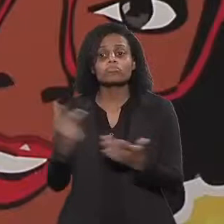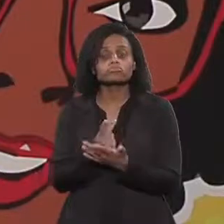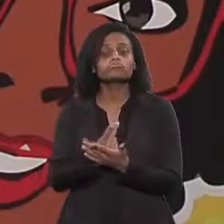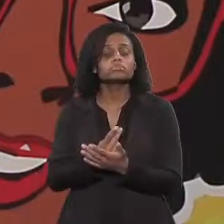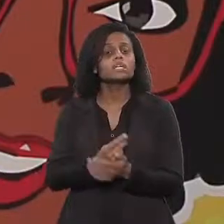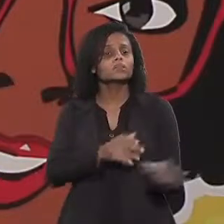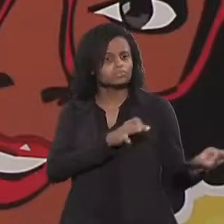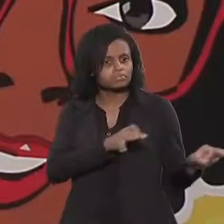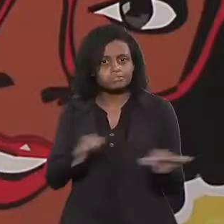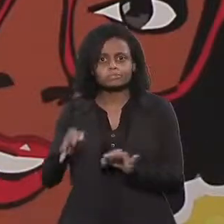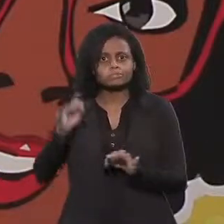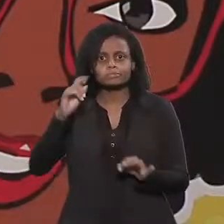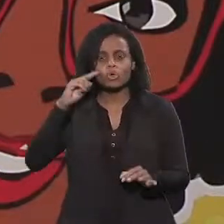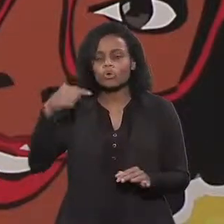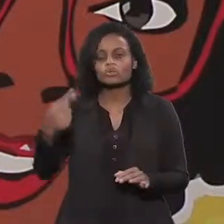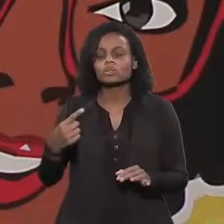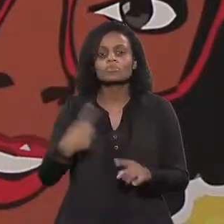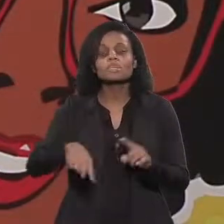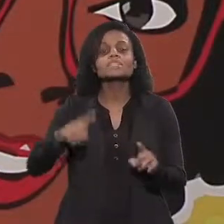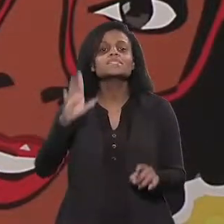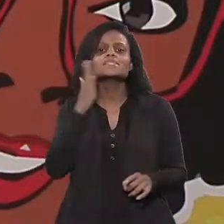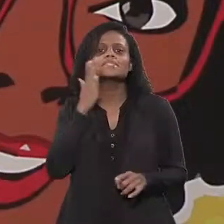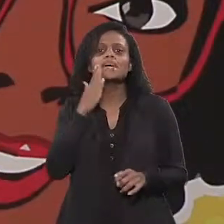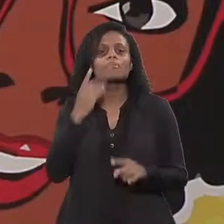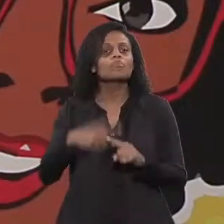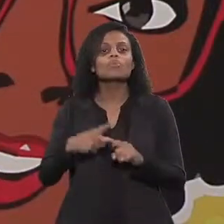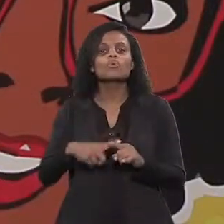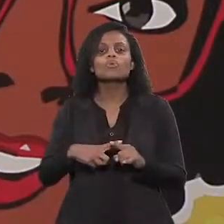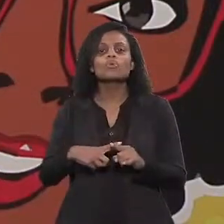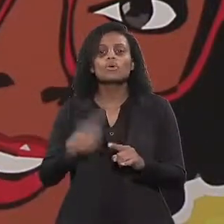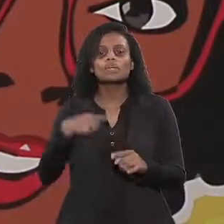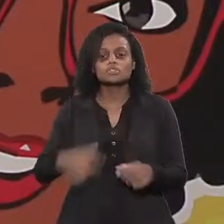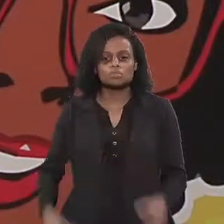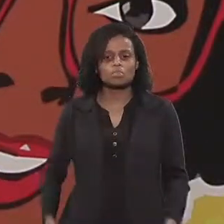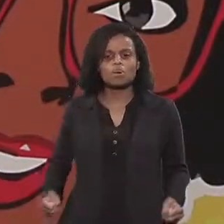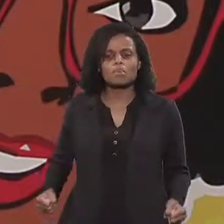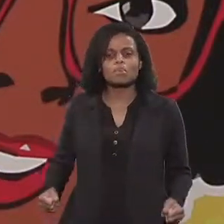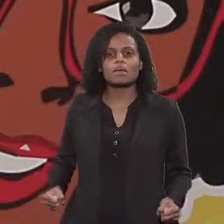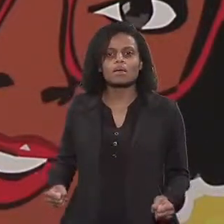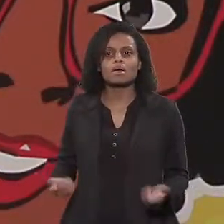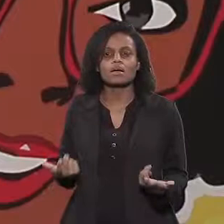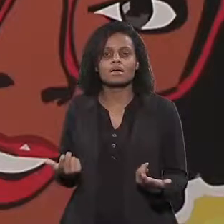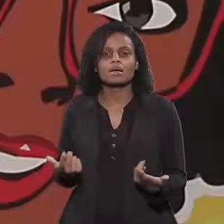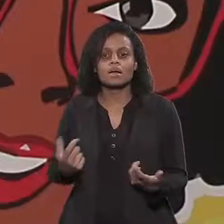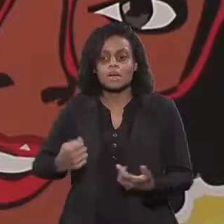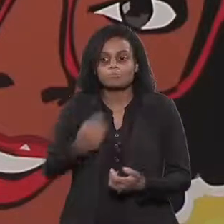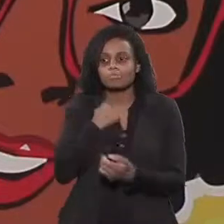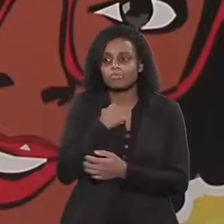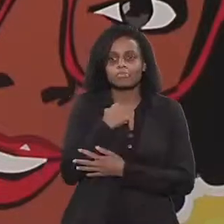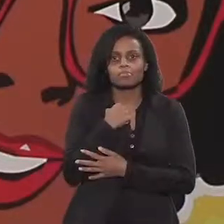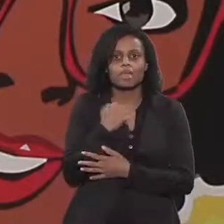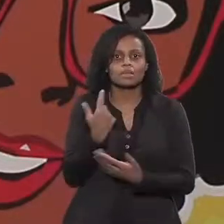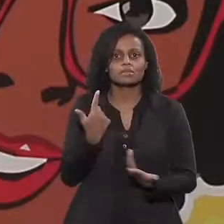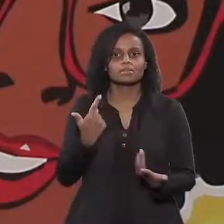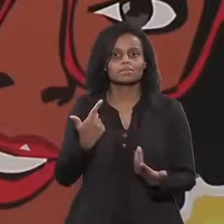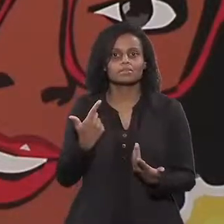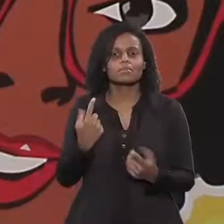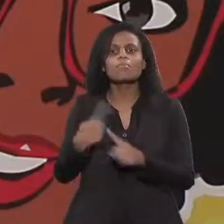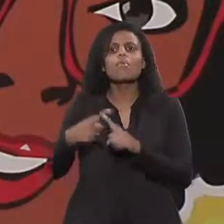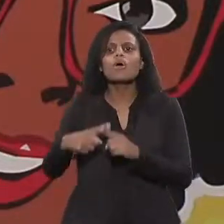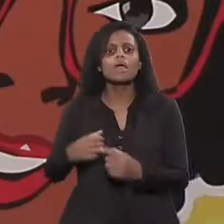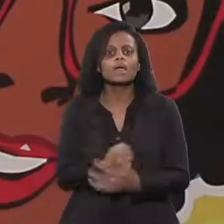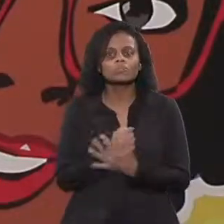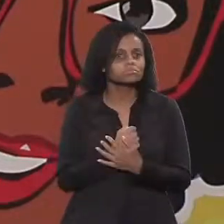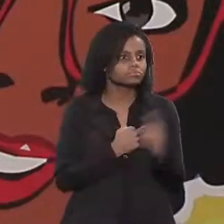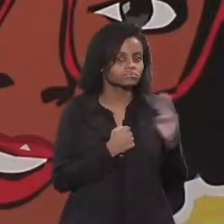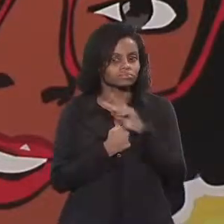nosso dia a dia, porque a gente sabe por que a gente segura a bolsa mais apertado perto do corpo quando a gente anda na rua. A